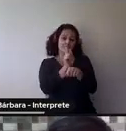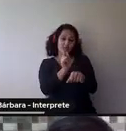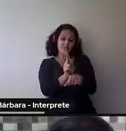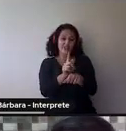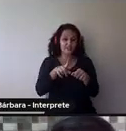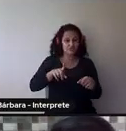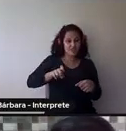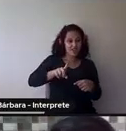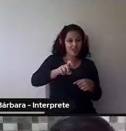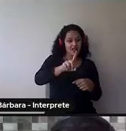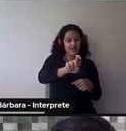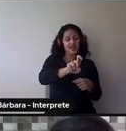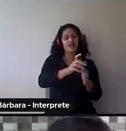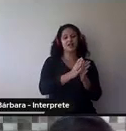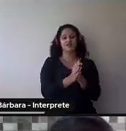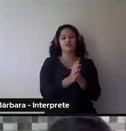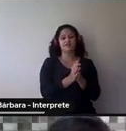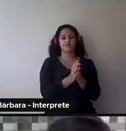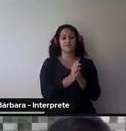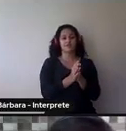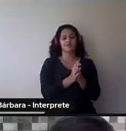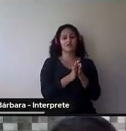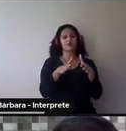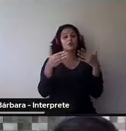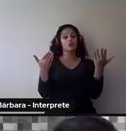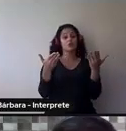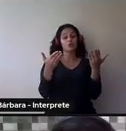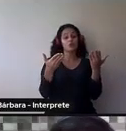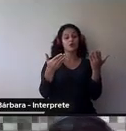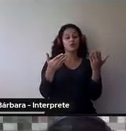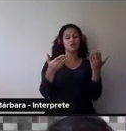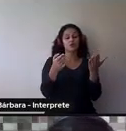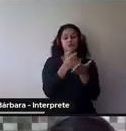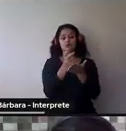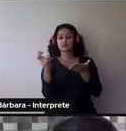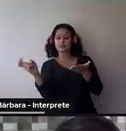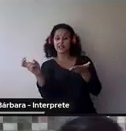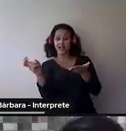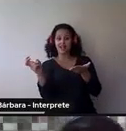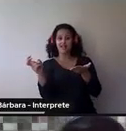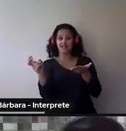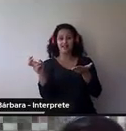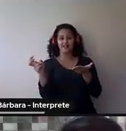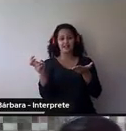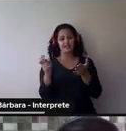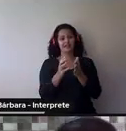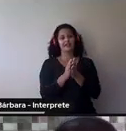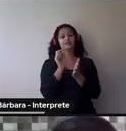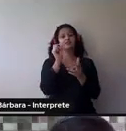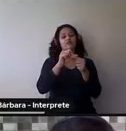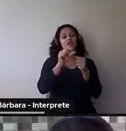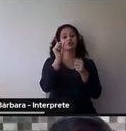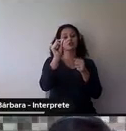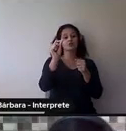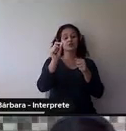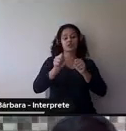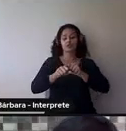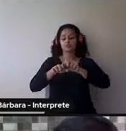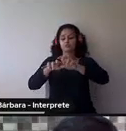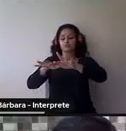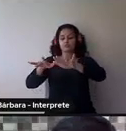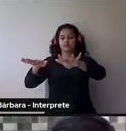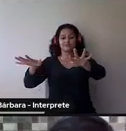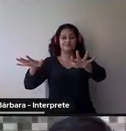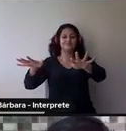consequentemente, quando eles saem dos poros eles fazem a dispersão dos esporos desses fungos.